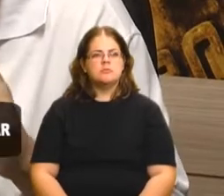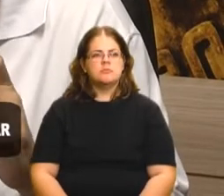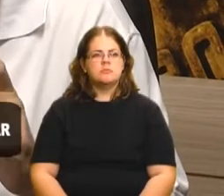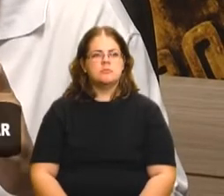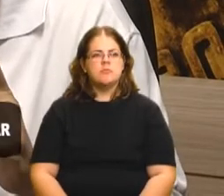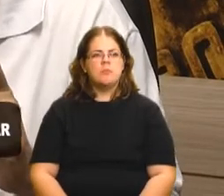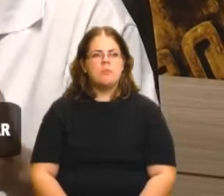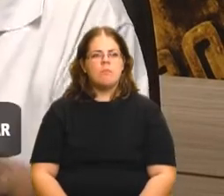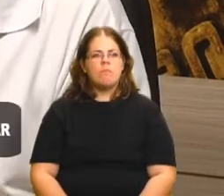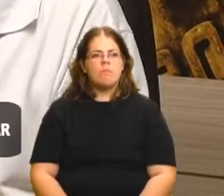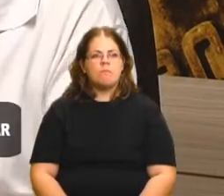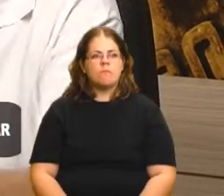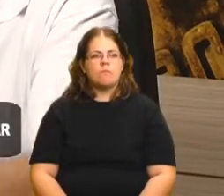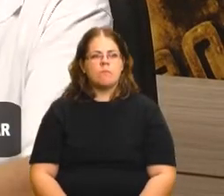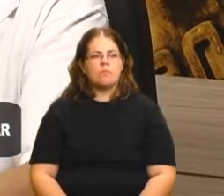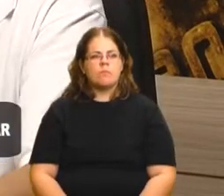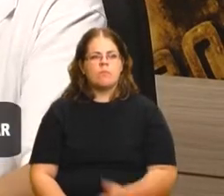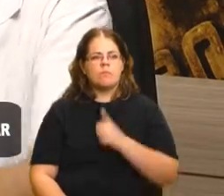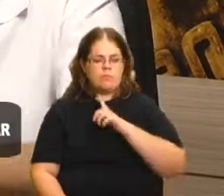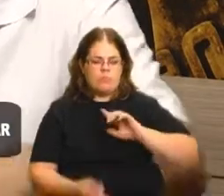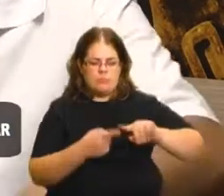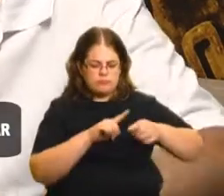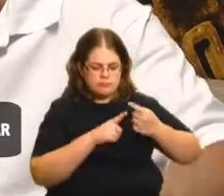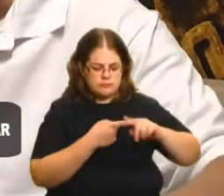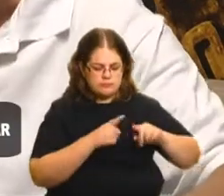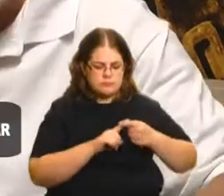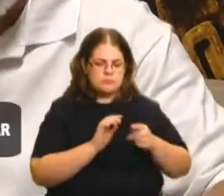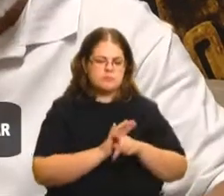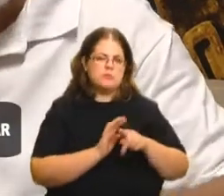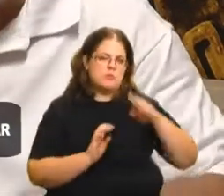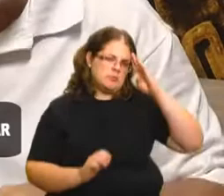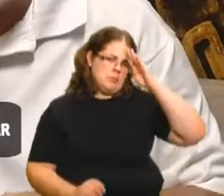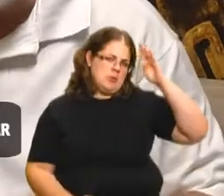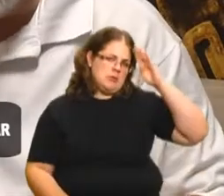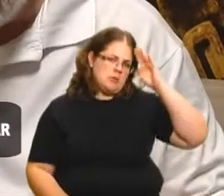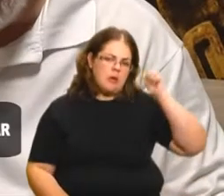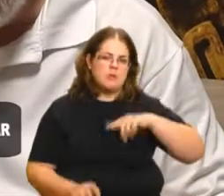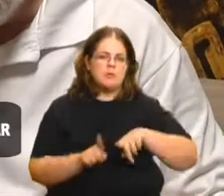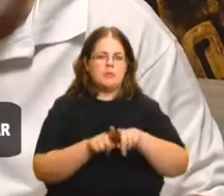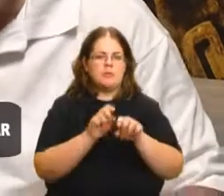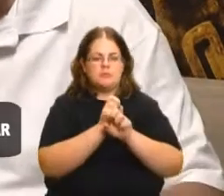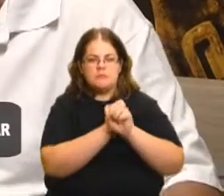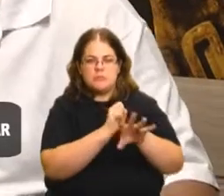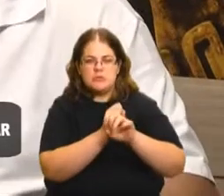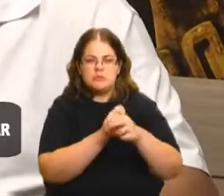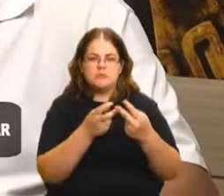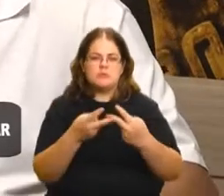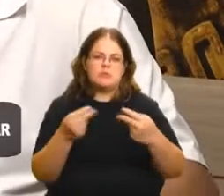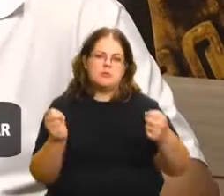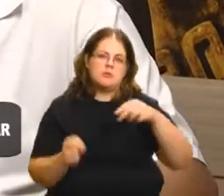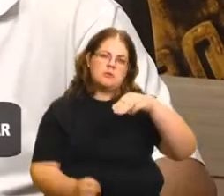vejam, quer dizer, houve uma articulação que envolvia militares, quase toda a mídia, e